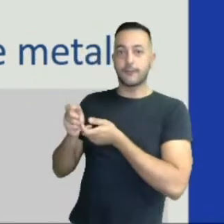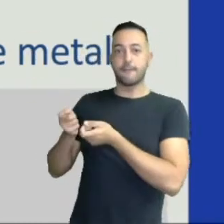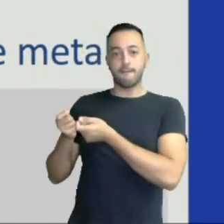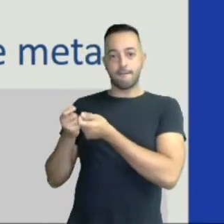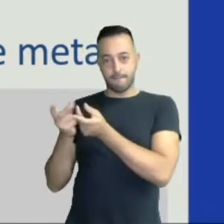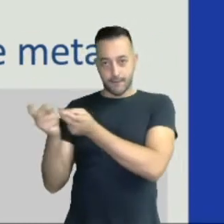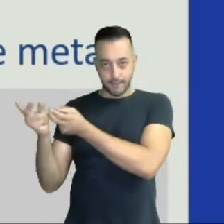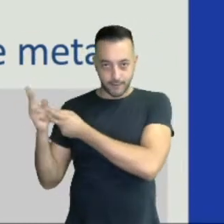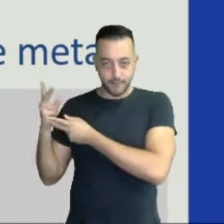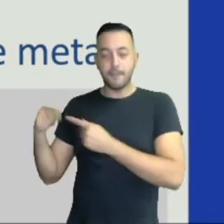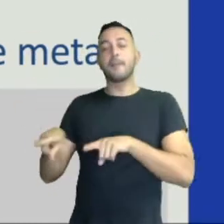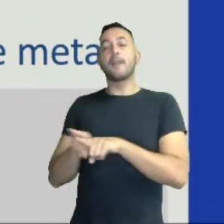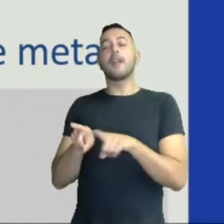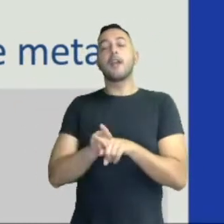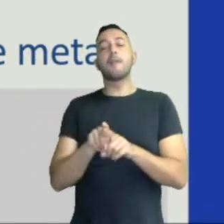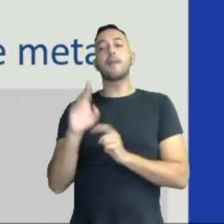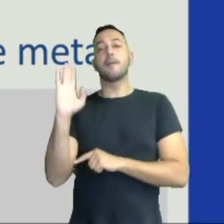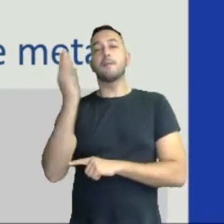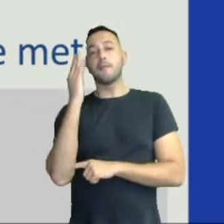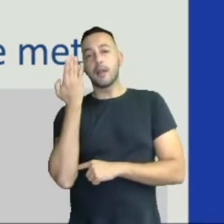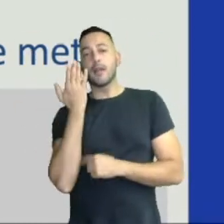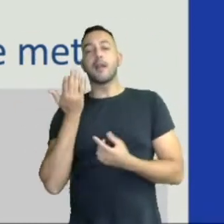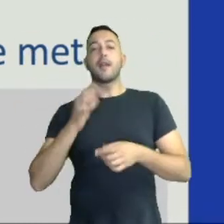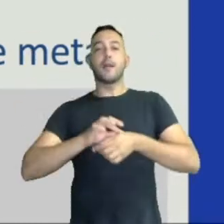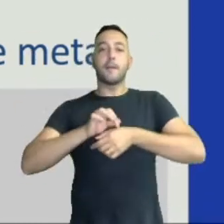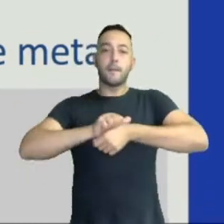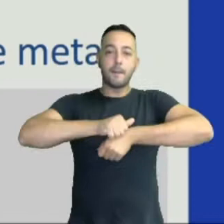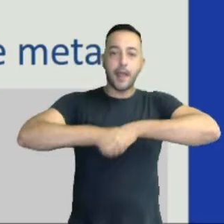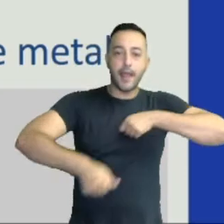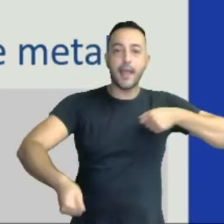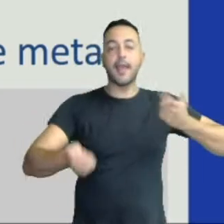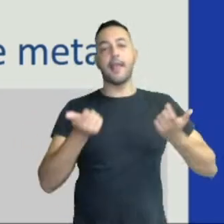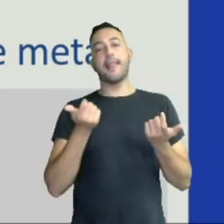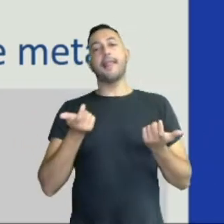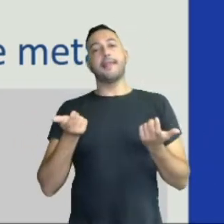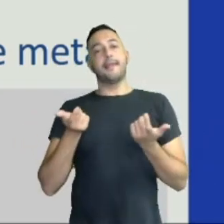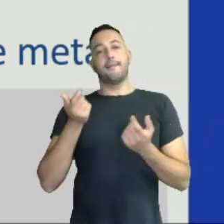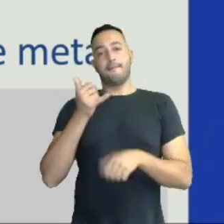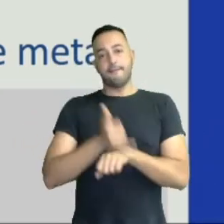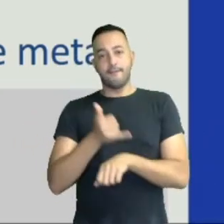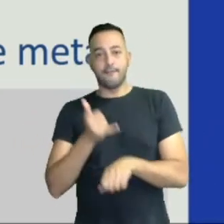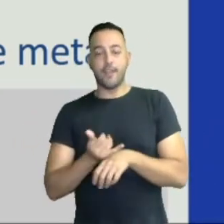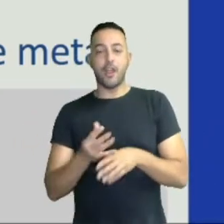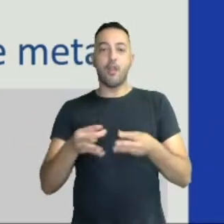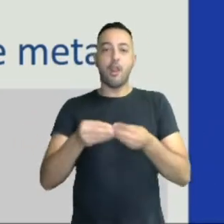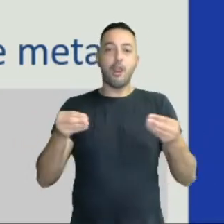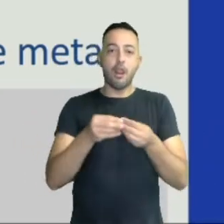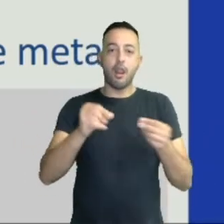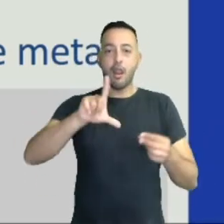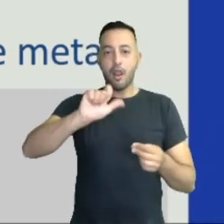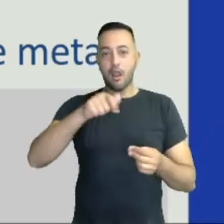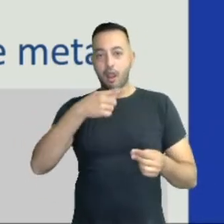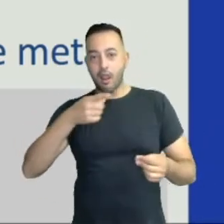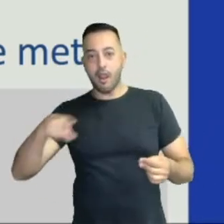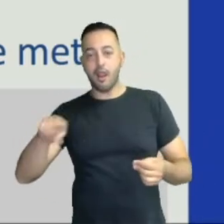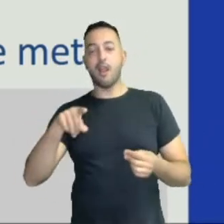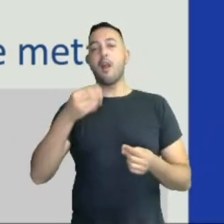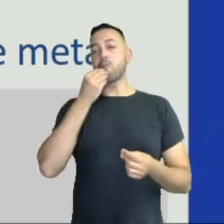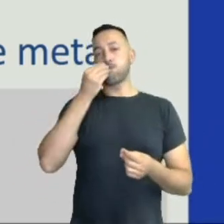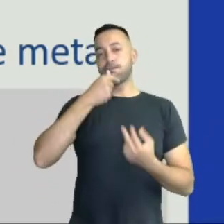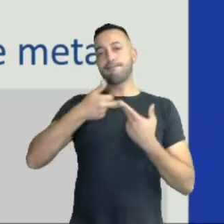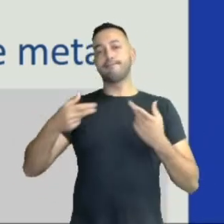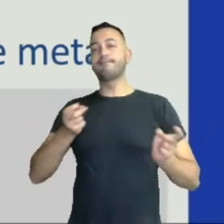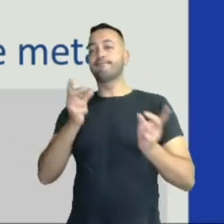as colônias forneciam madeiras, peles, metais, lãs e cereais. Com o comércio marítimo, os